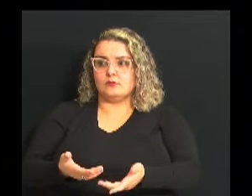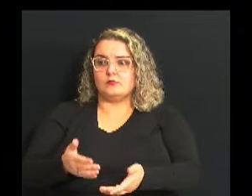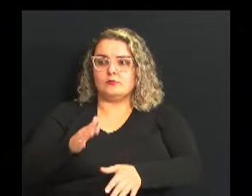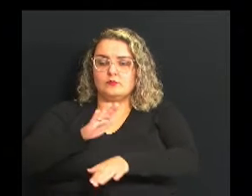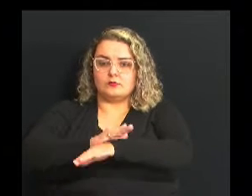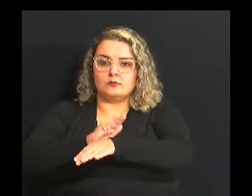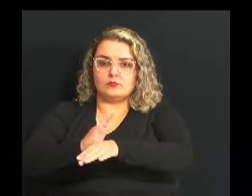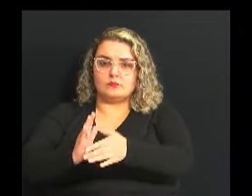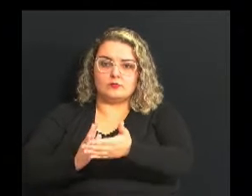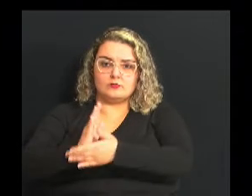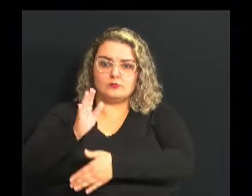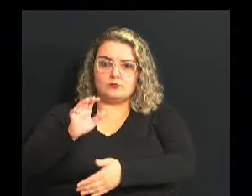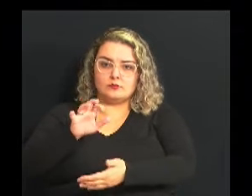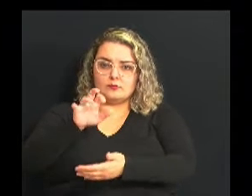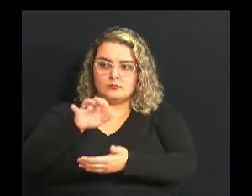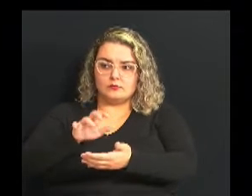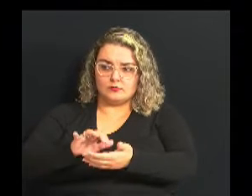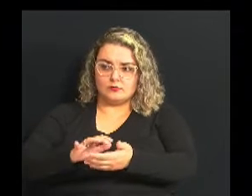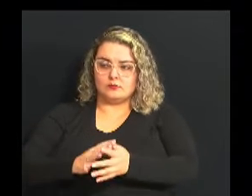aí.